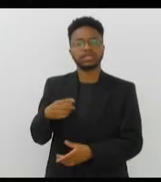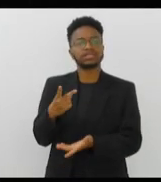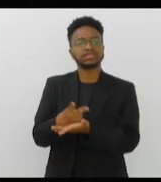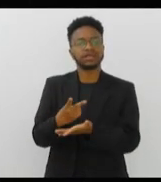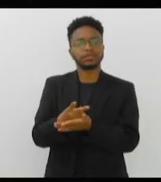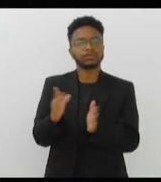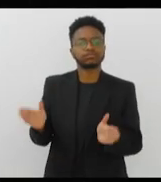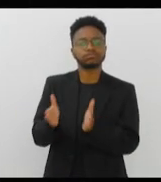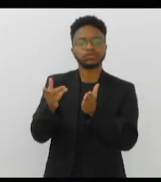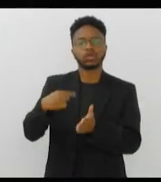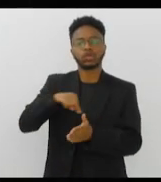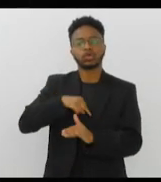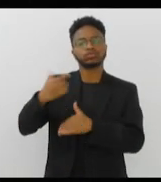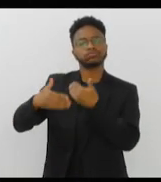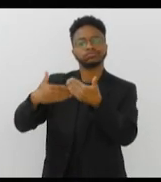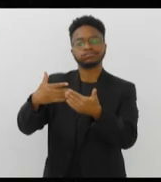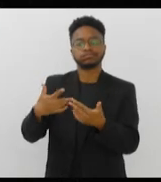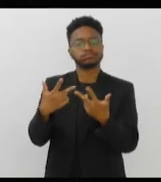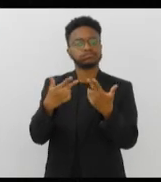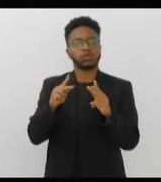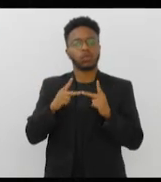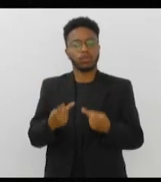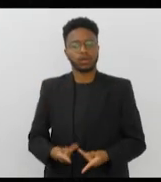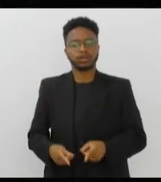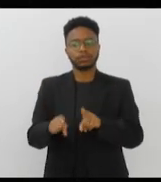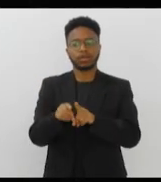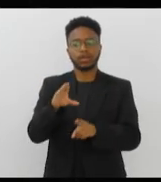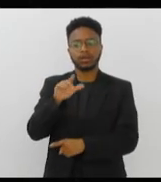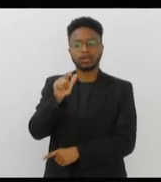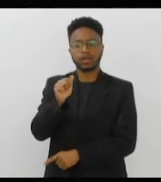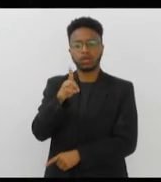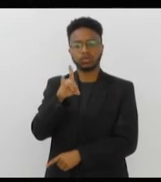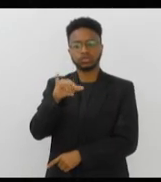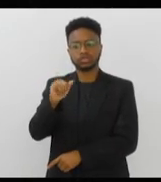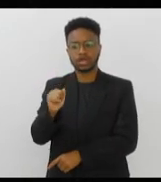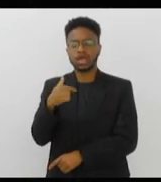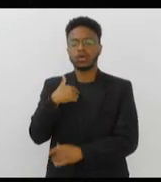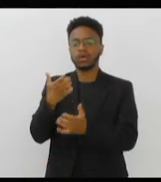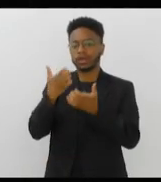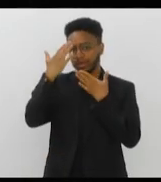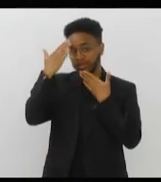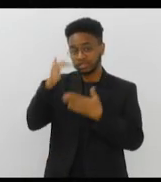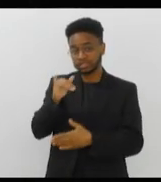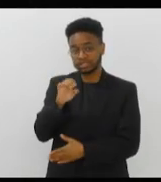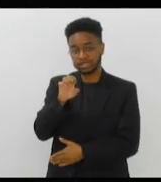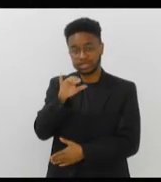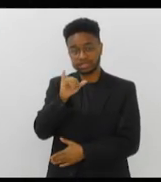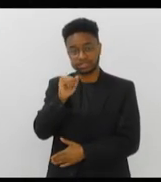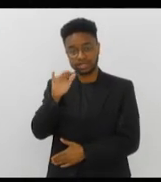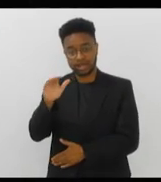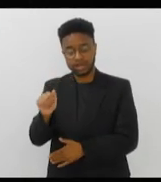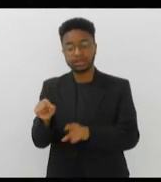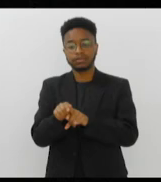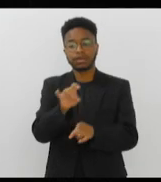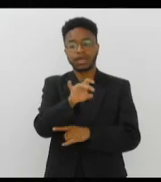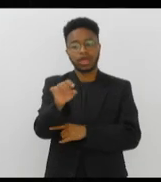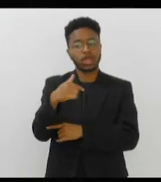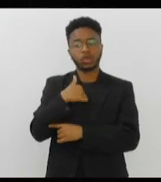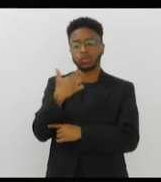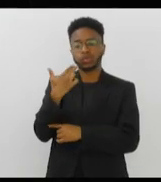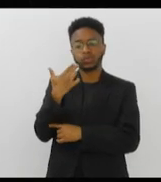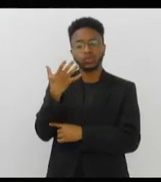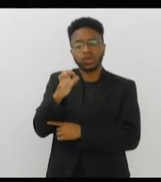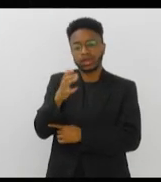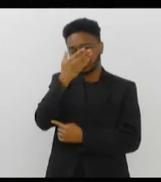gente crescer como seres humanos. Doutora Cláudia, eu quero aqui agradecer Jéssica, eu quero aqui agradecer a todos. Não quero ser injusta com